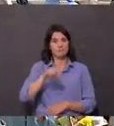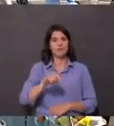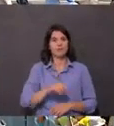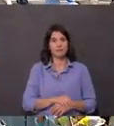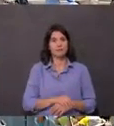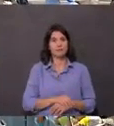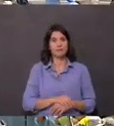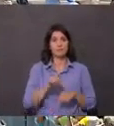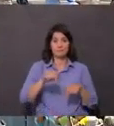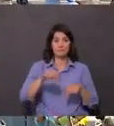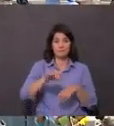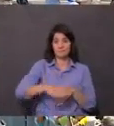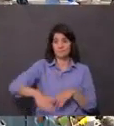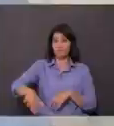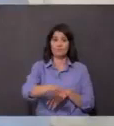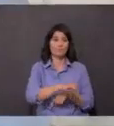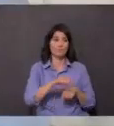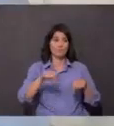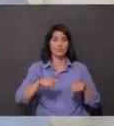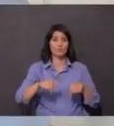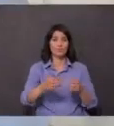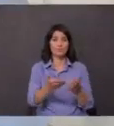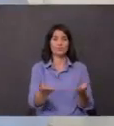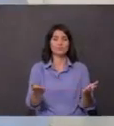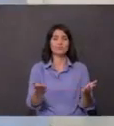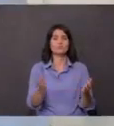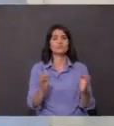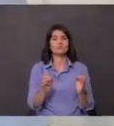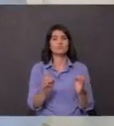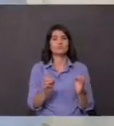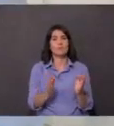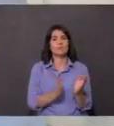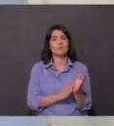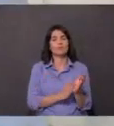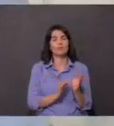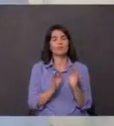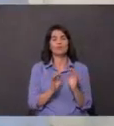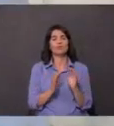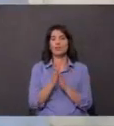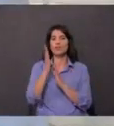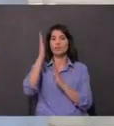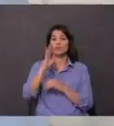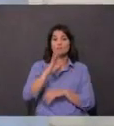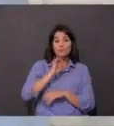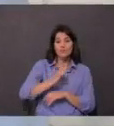Este lugar onde nos encontramos hoje é a prova material de que Deus não esquece os seus